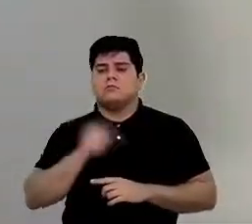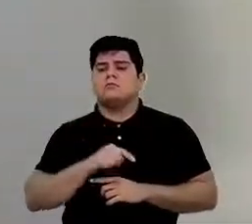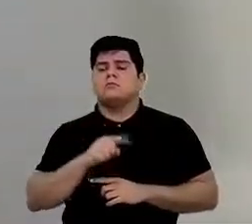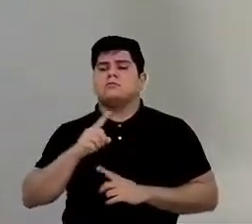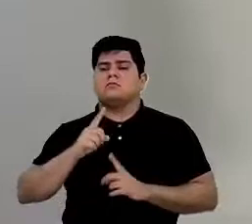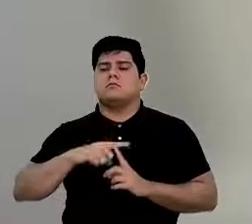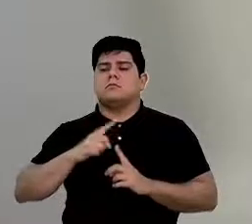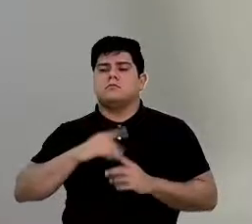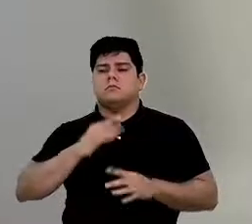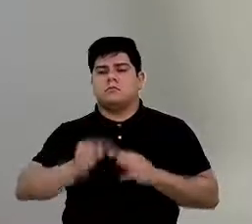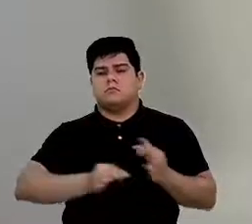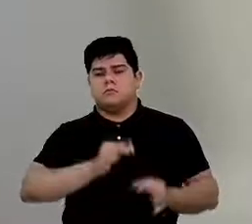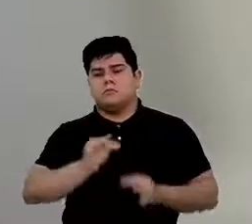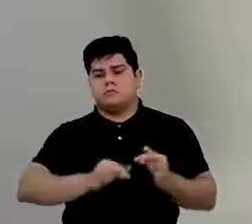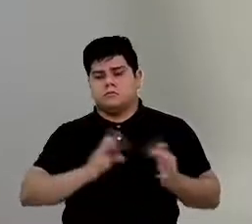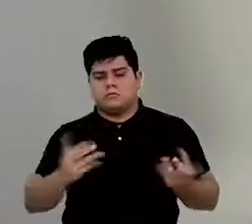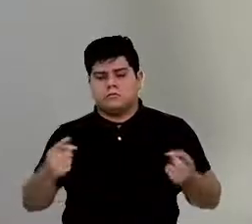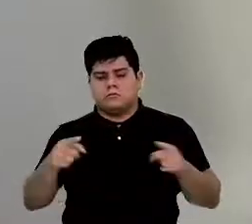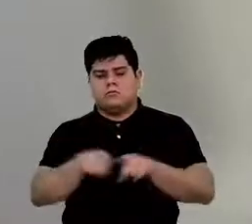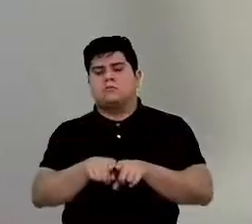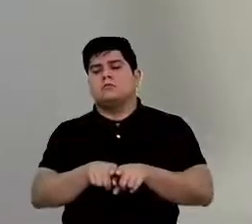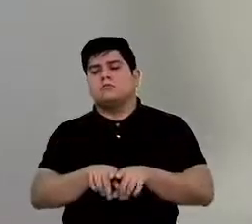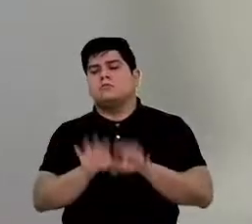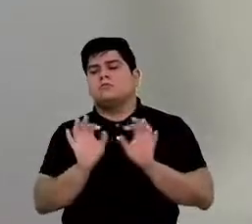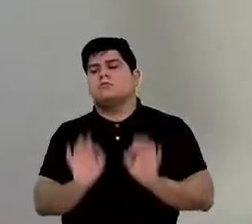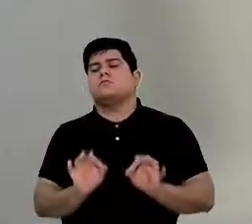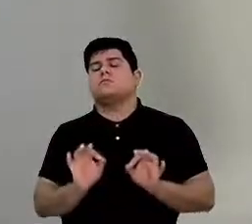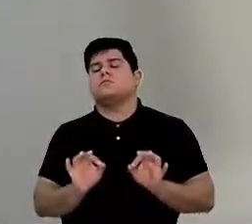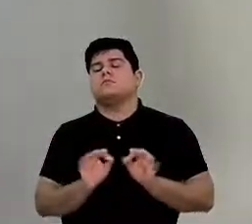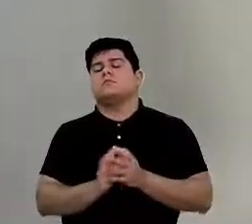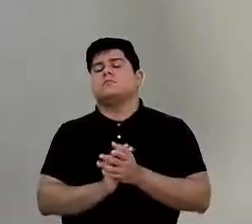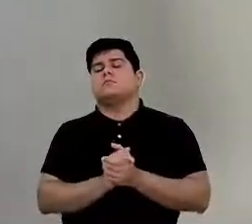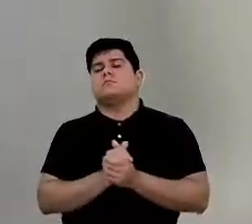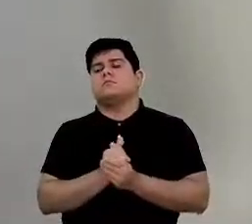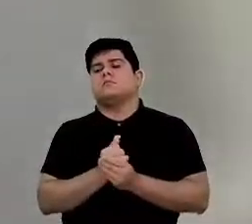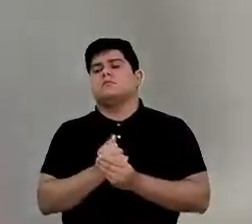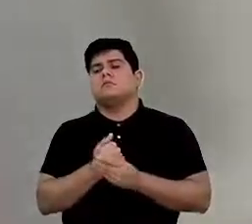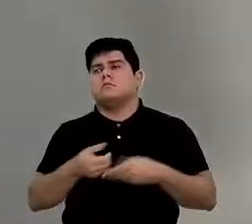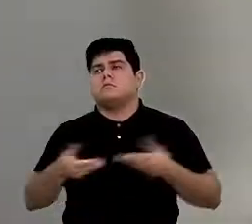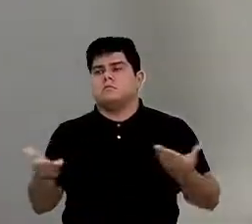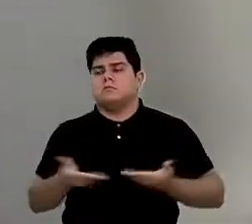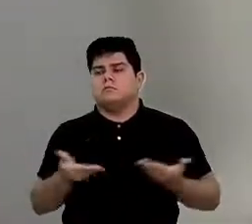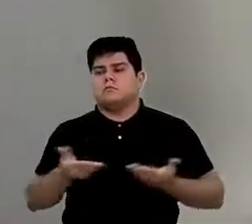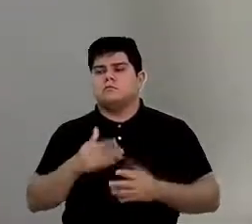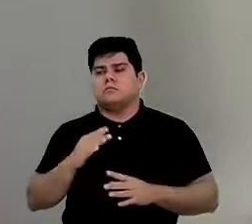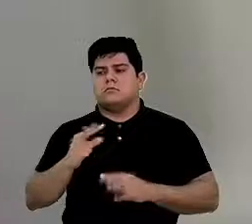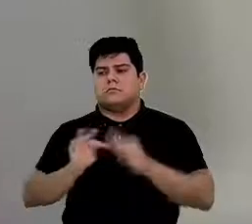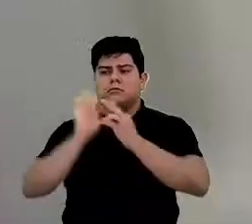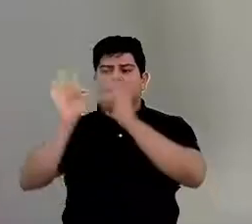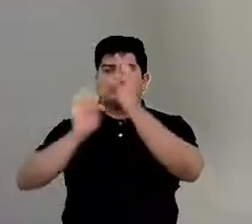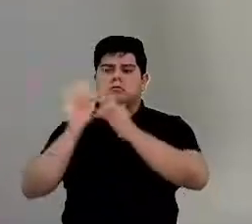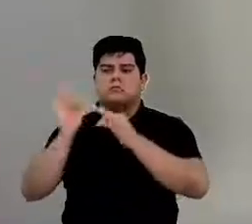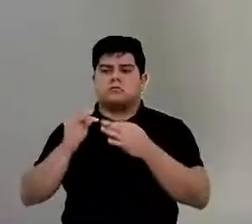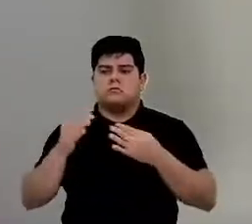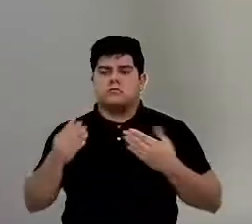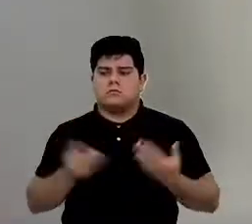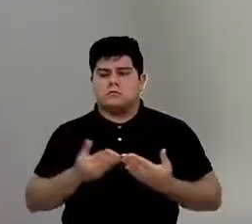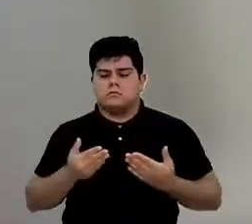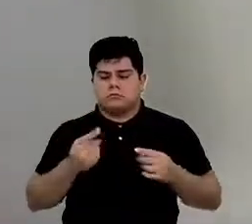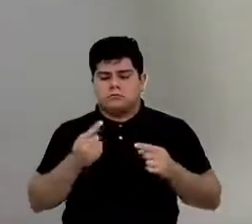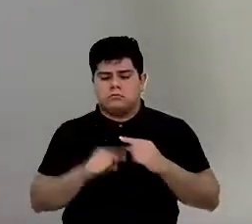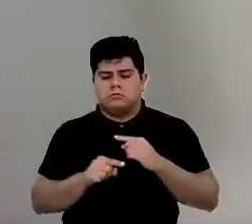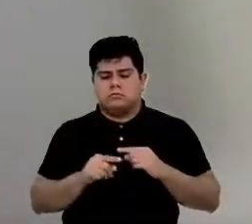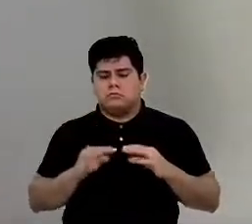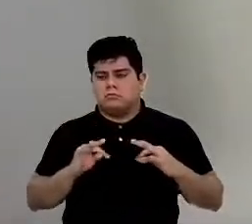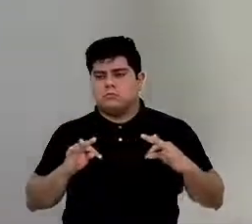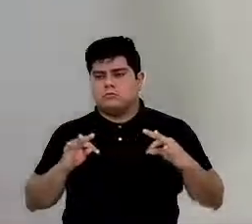tipos, né, de terapias combinadas, porque sem dúvida, pelo menos atualmente, a tecnologia que a gente tem não atende, né, a todos